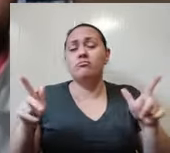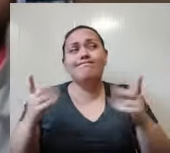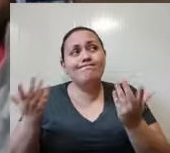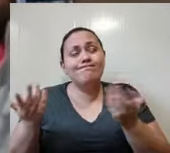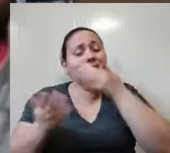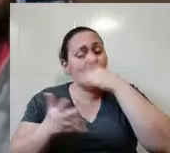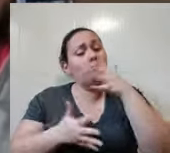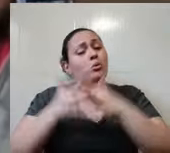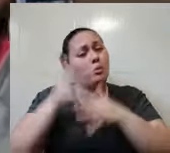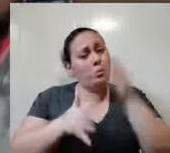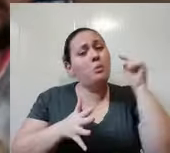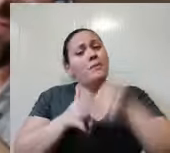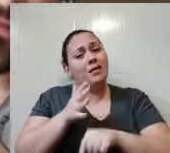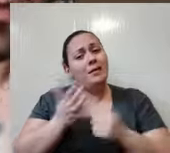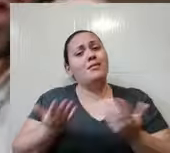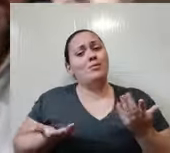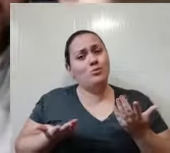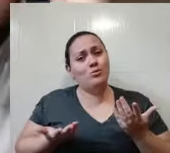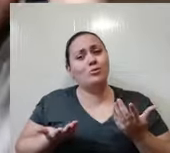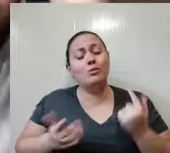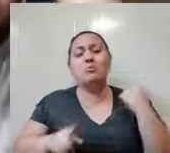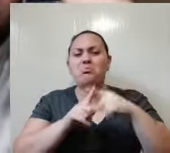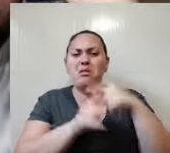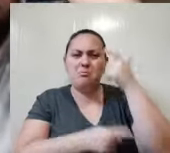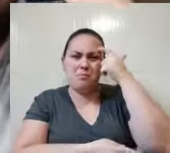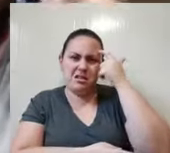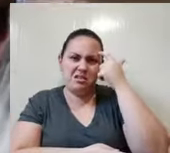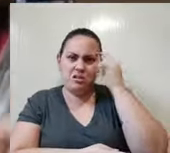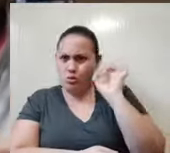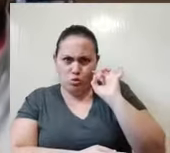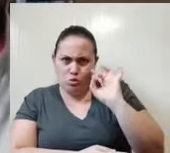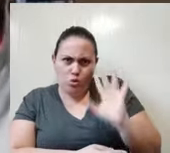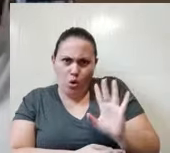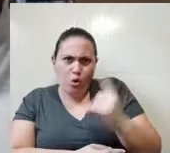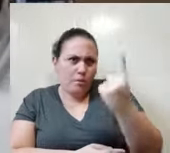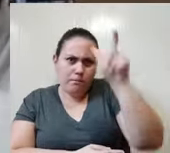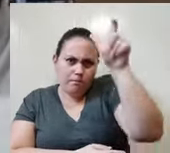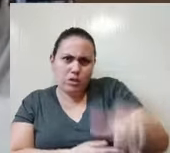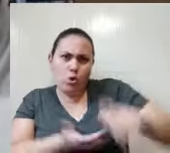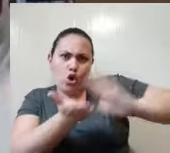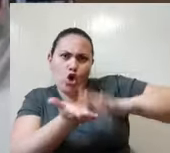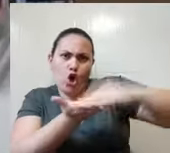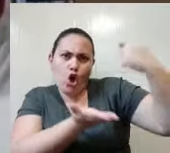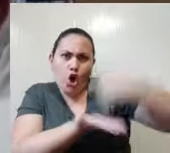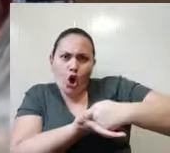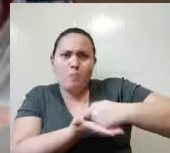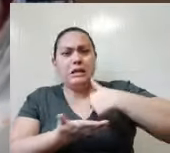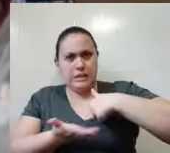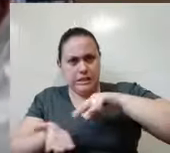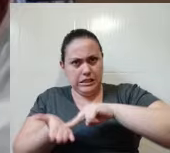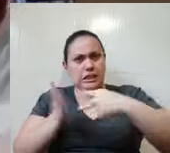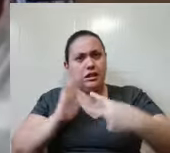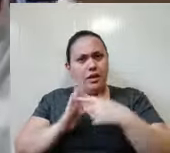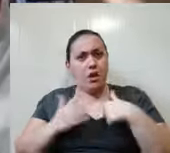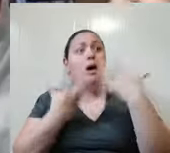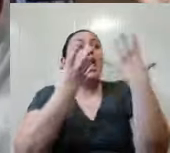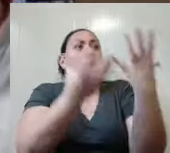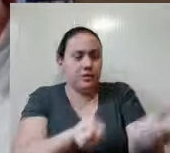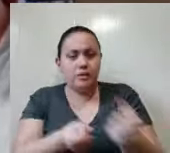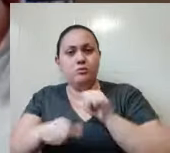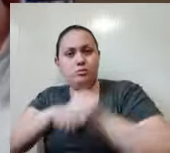cobram que tu seja diferente? Acho que é complexo, né? Porque daí a questão é, será que é só porque alguém